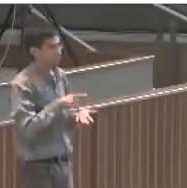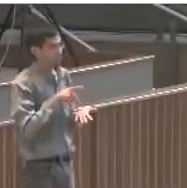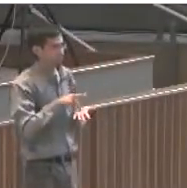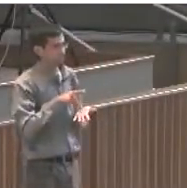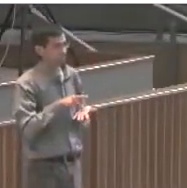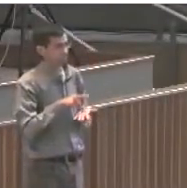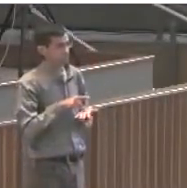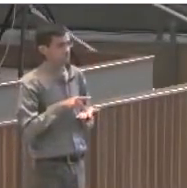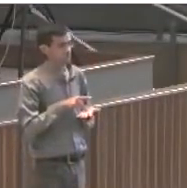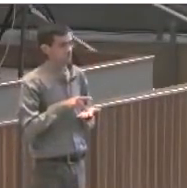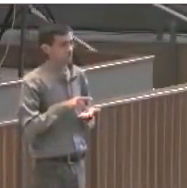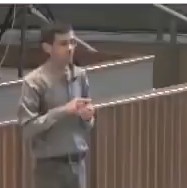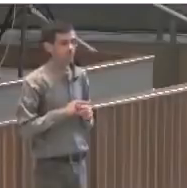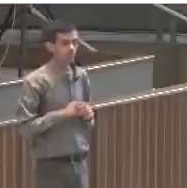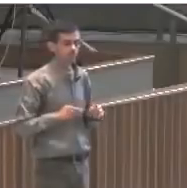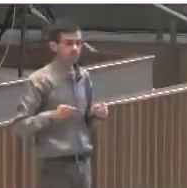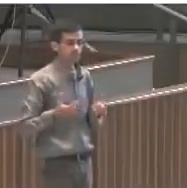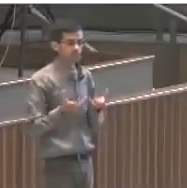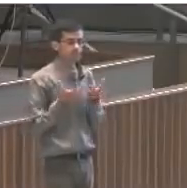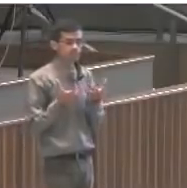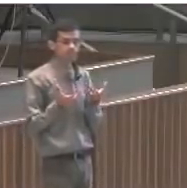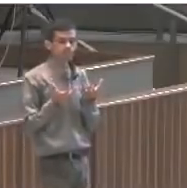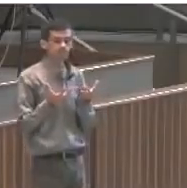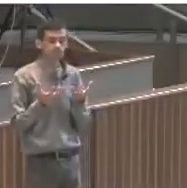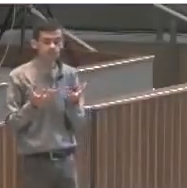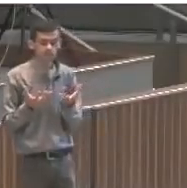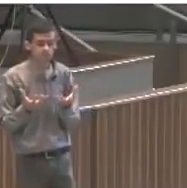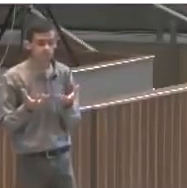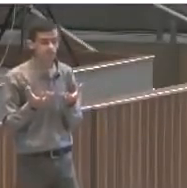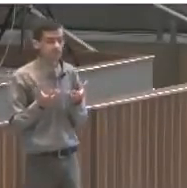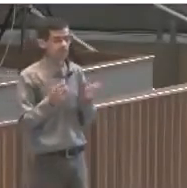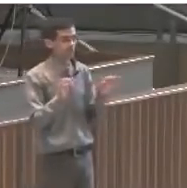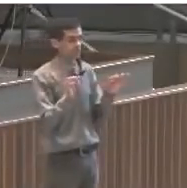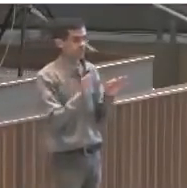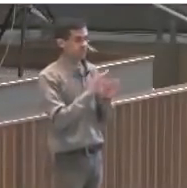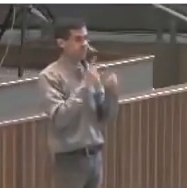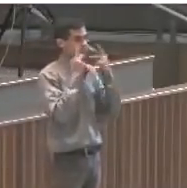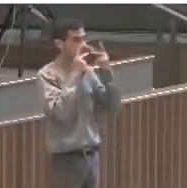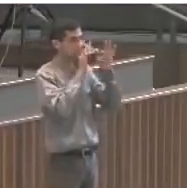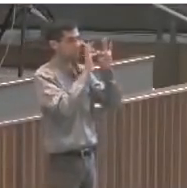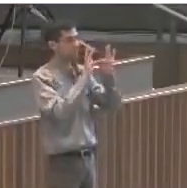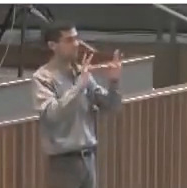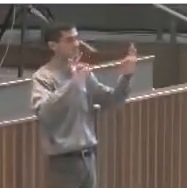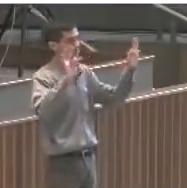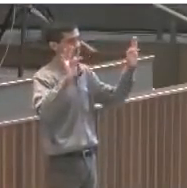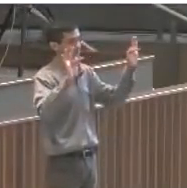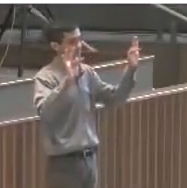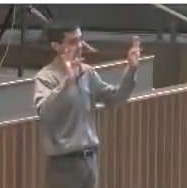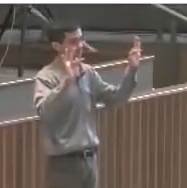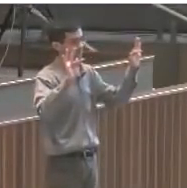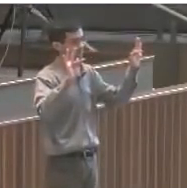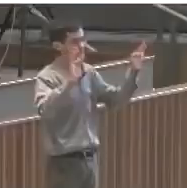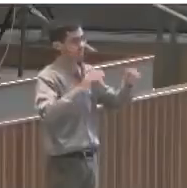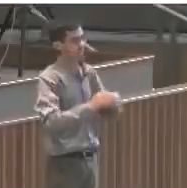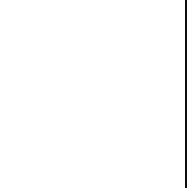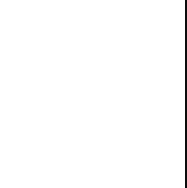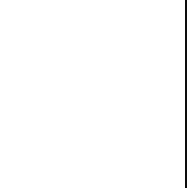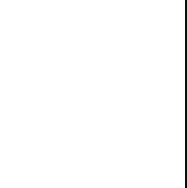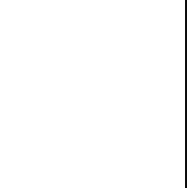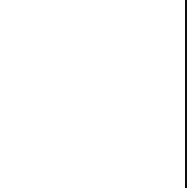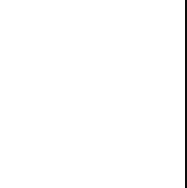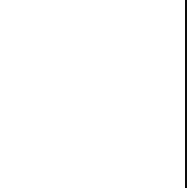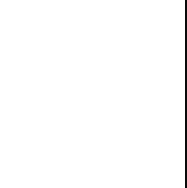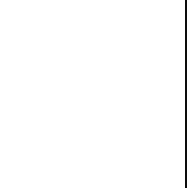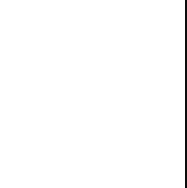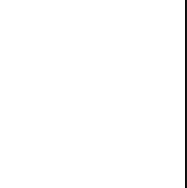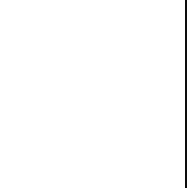e aí eu queria fechar com uma frase o centro da vontade de deus é o